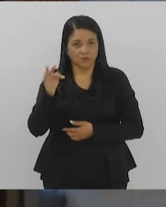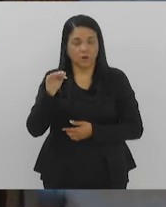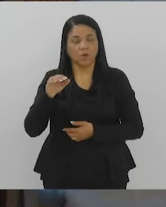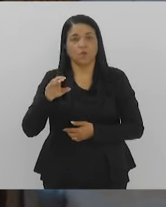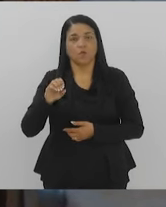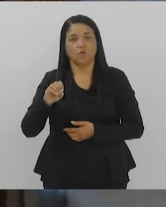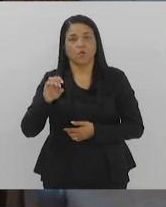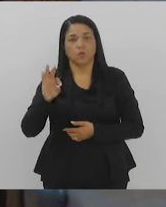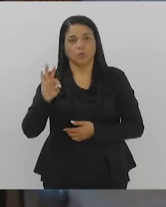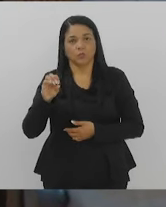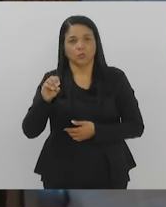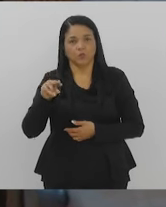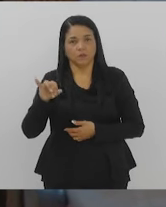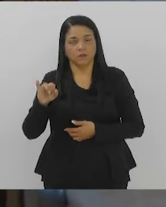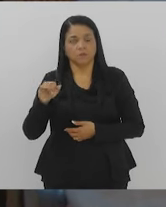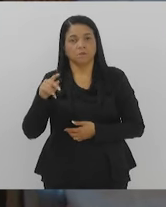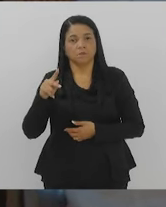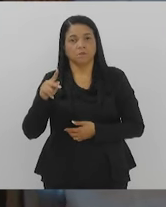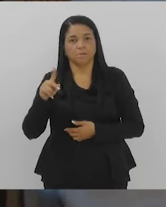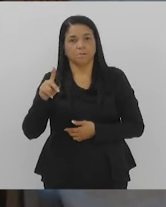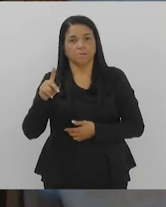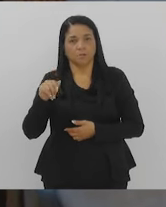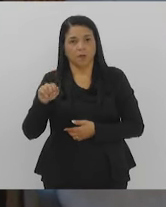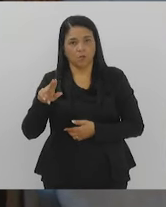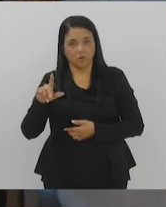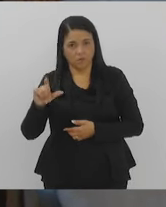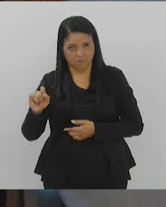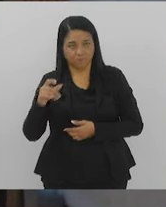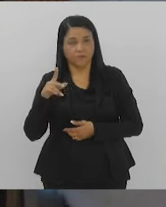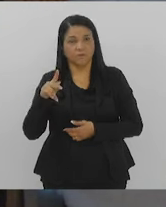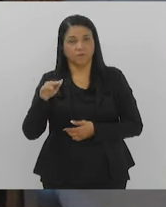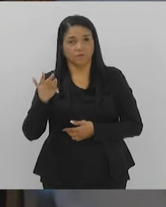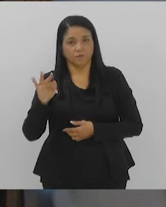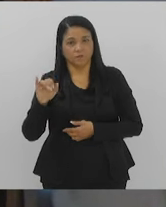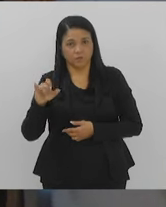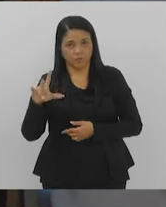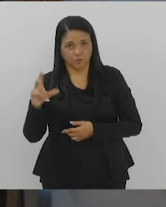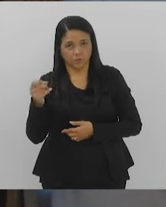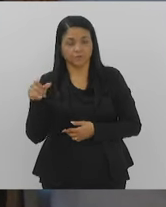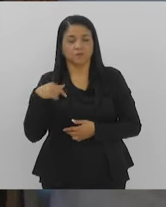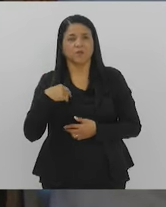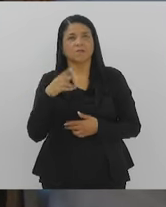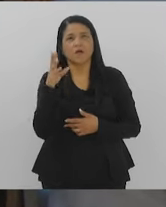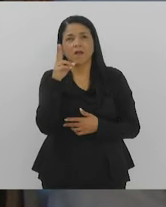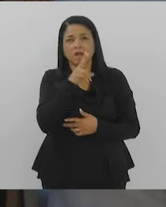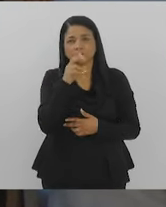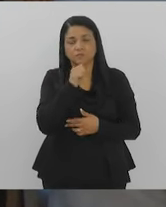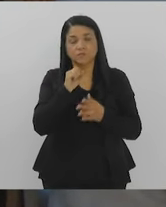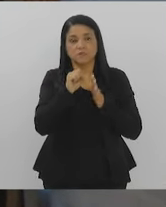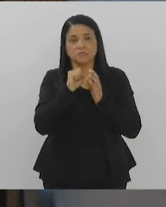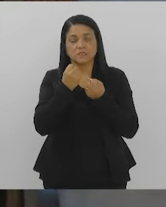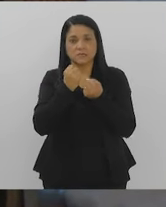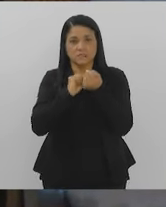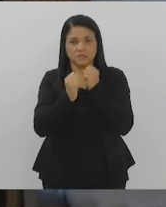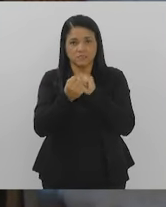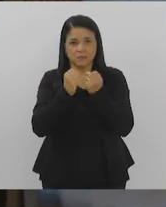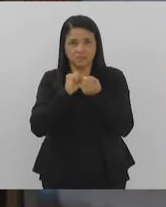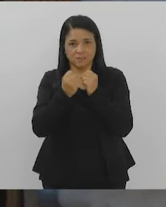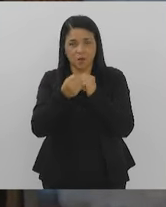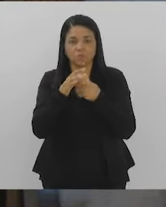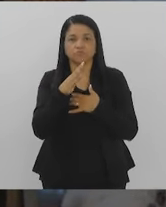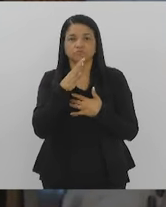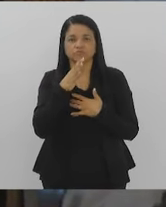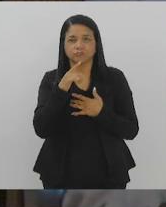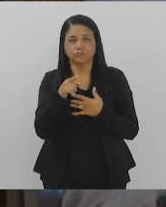muito grande. Eu quero apenas, em rápidas palavras, lembrar um dos salmos mais conhecidos da Bíblia, que se